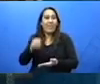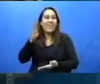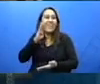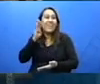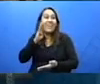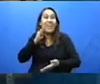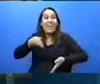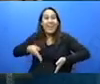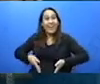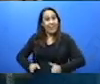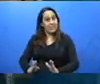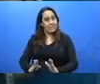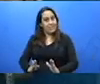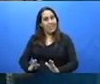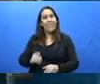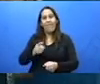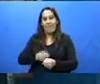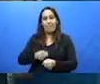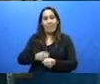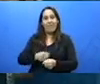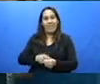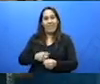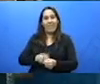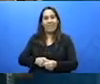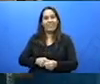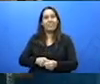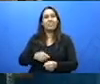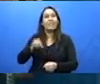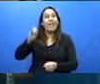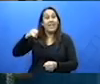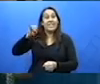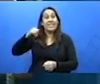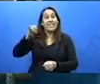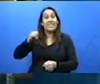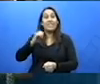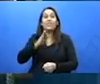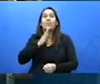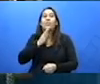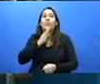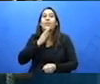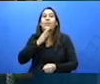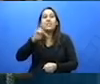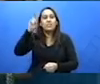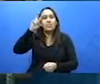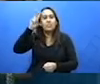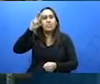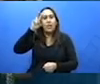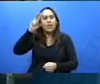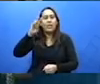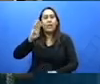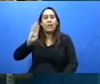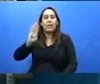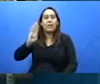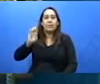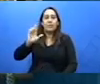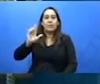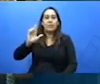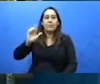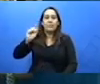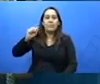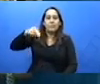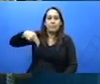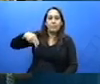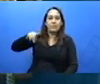ela nasceu aqui em Barretos. Sim, nós vamos conhecer a história da Blandina, falando